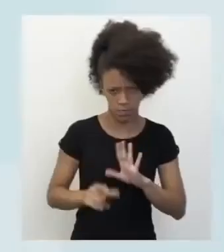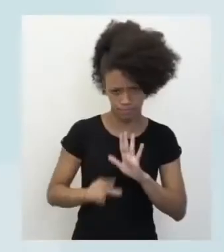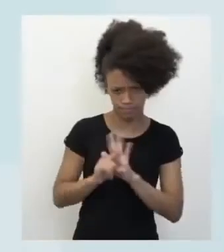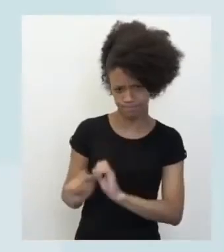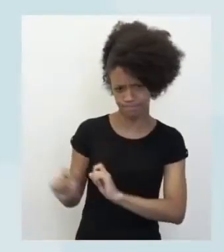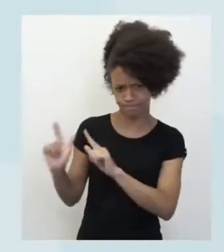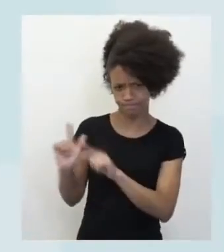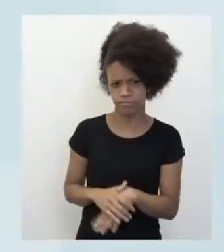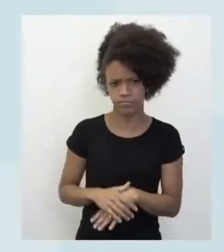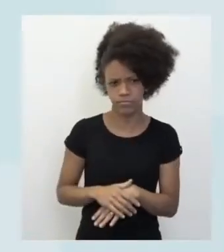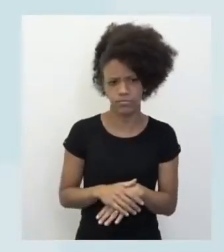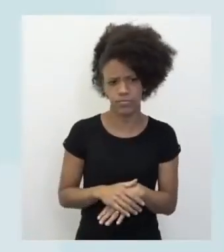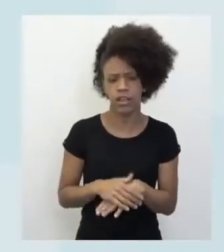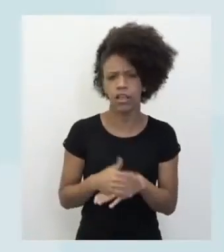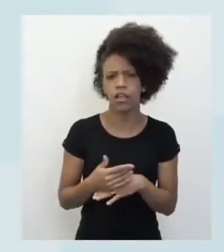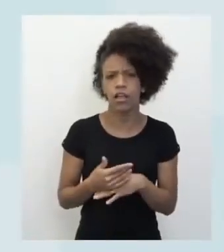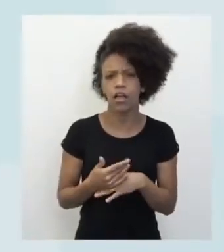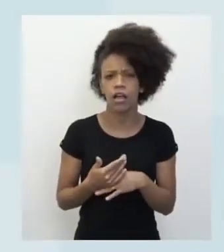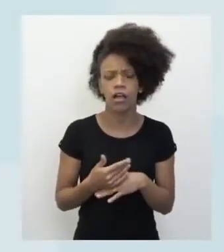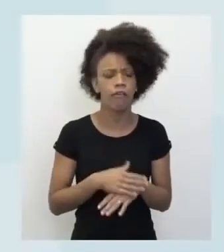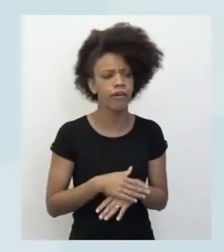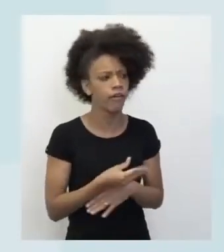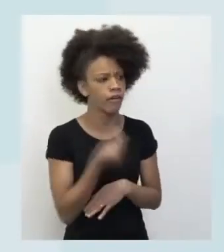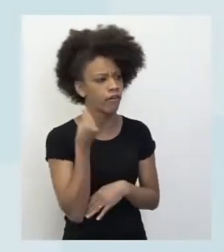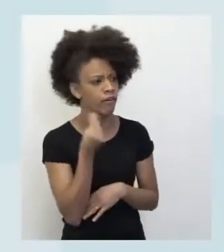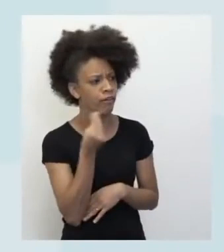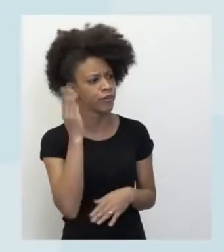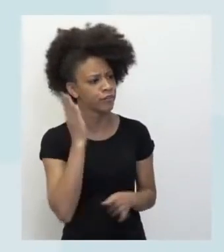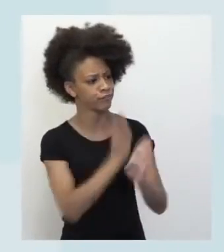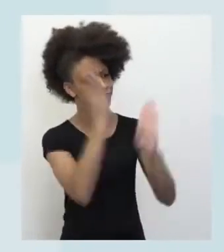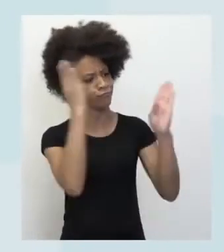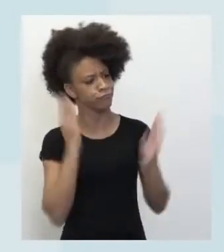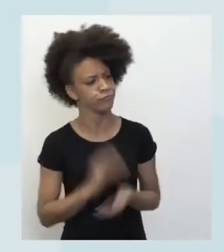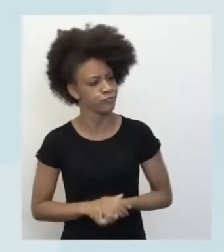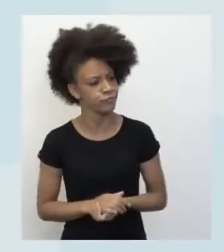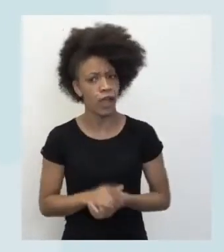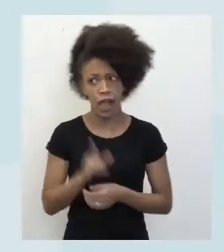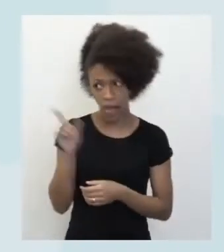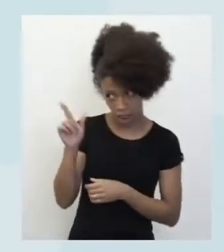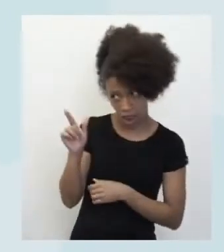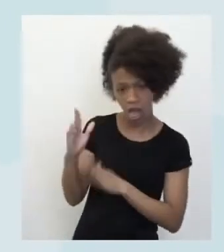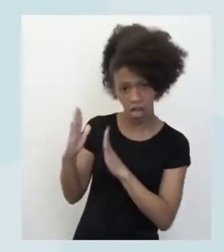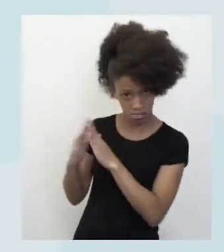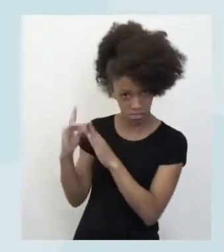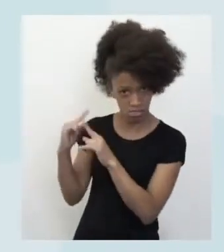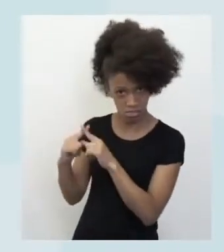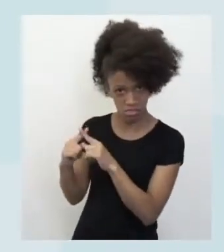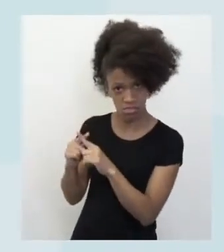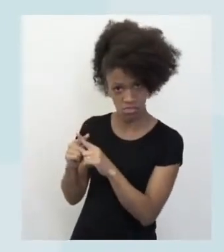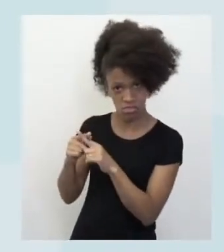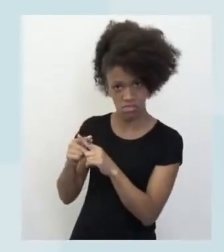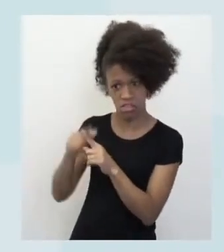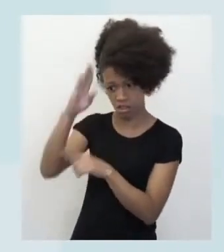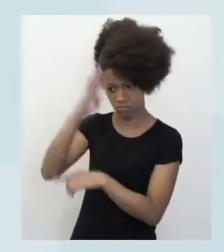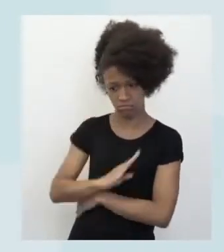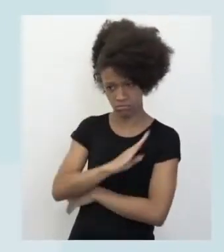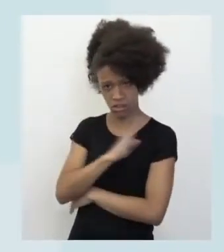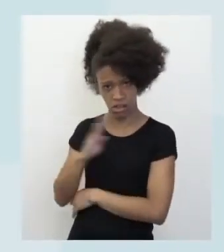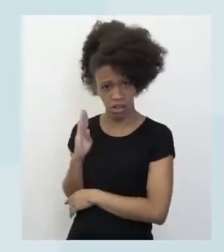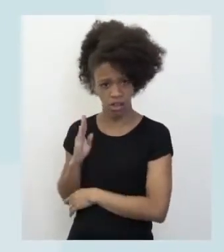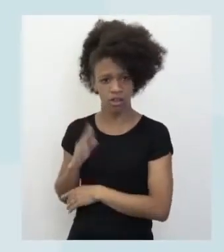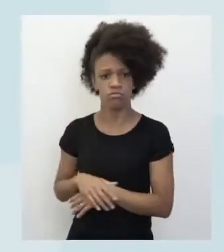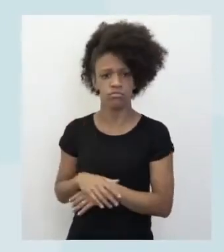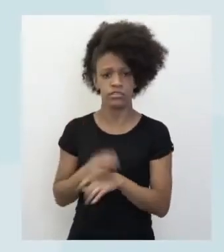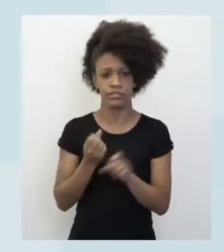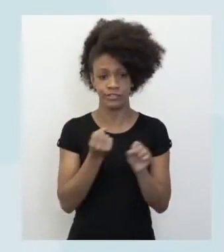peça. A mãe diz: logo adivinhei, lá na missa onde eu estava, como a minha Inês lavrava